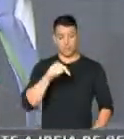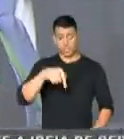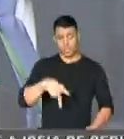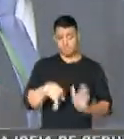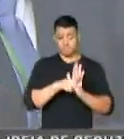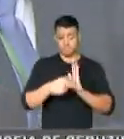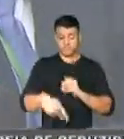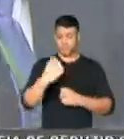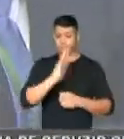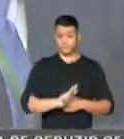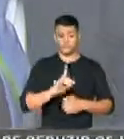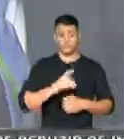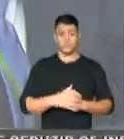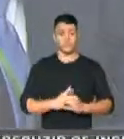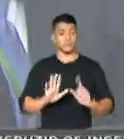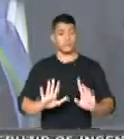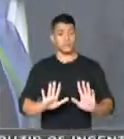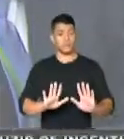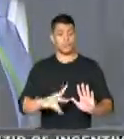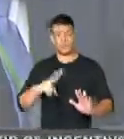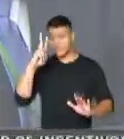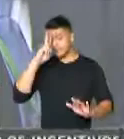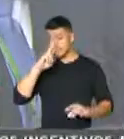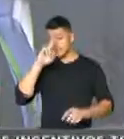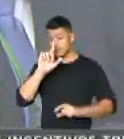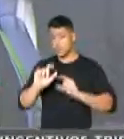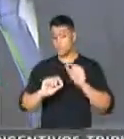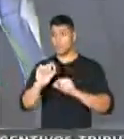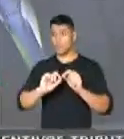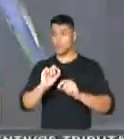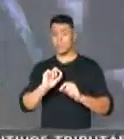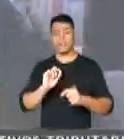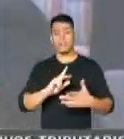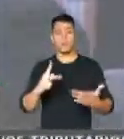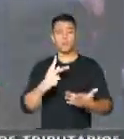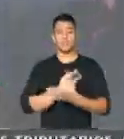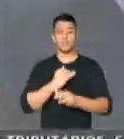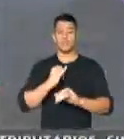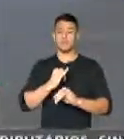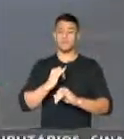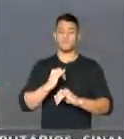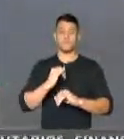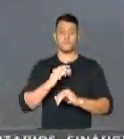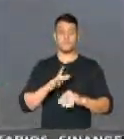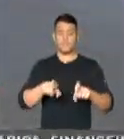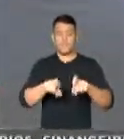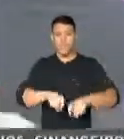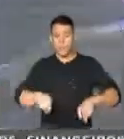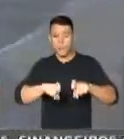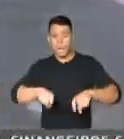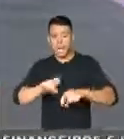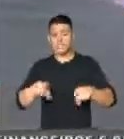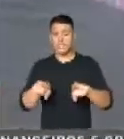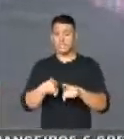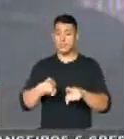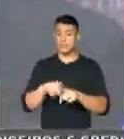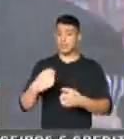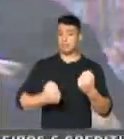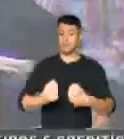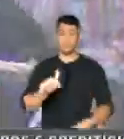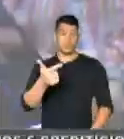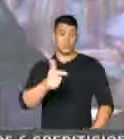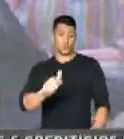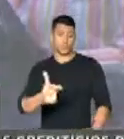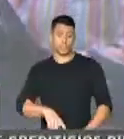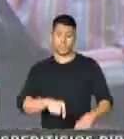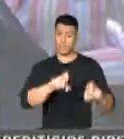mercado. Vamos lembrar o que era o mercado informática e automobilístico antes da abertura do mercado. Nós não tínhamos nem computador,